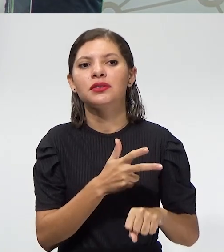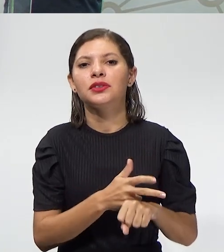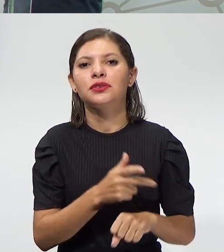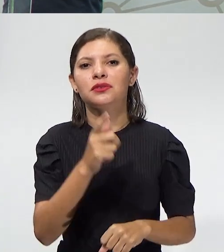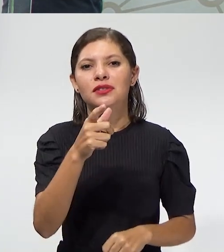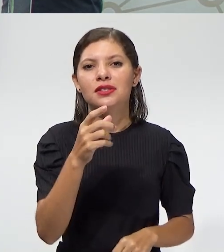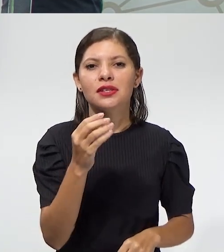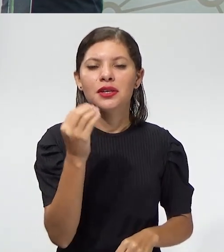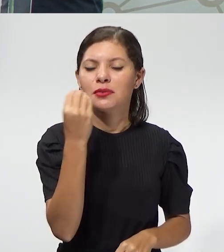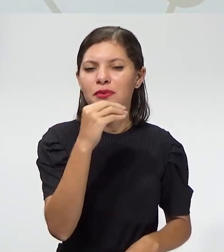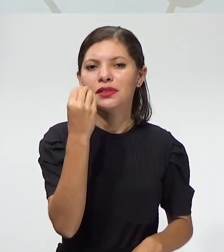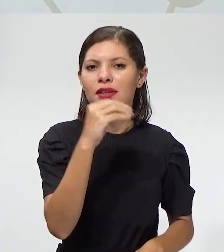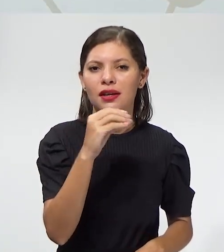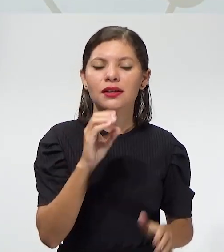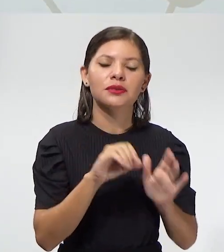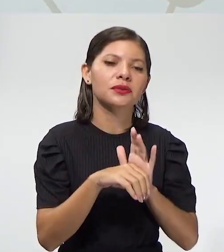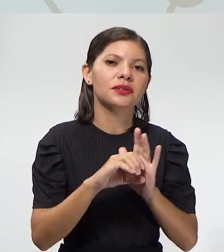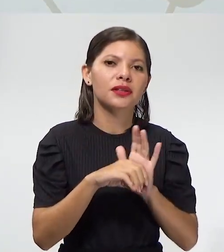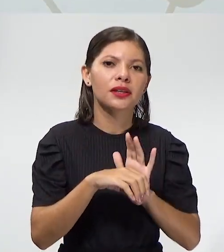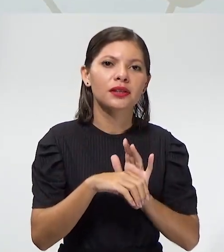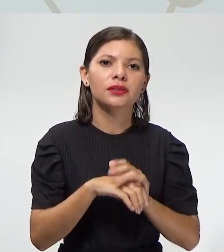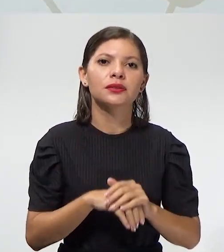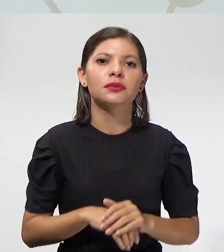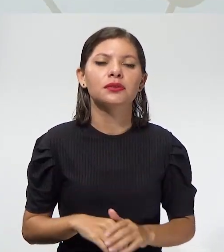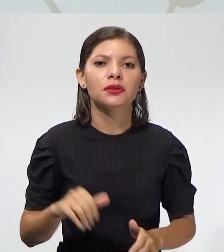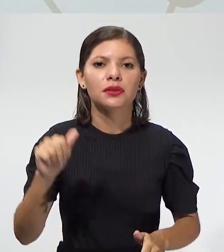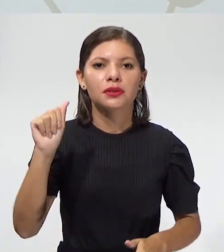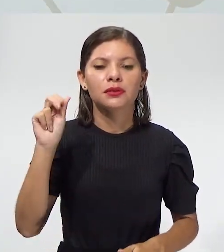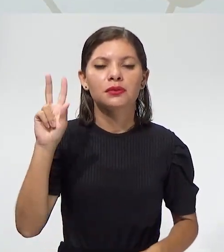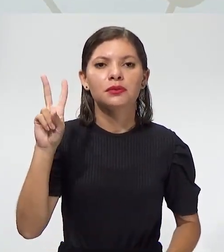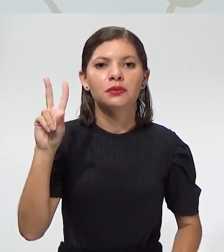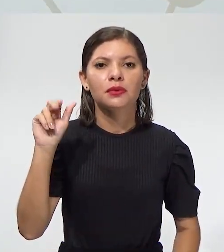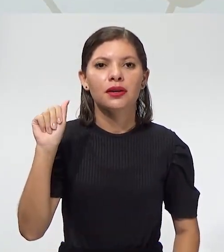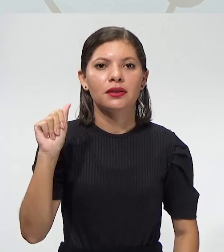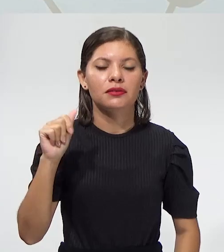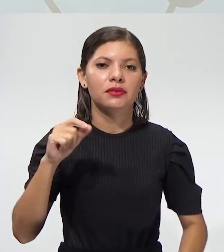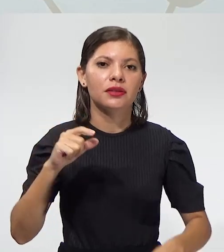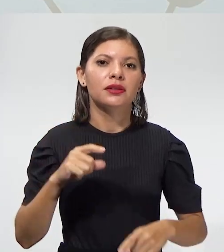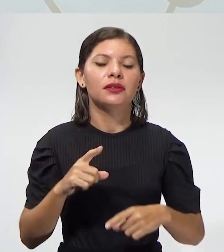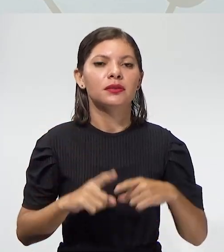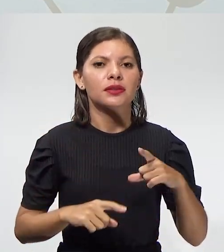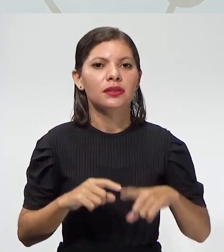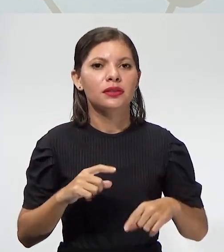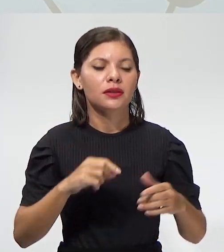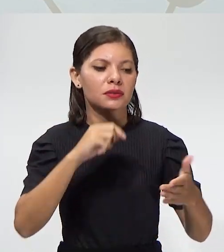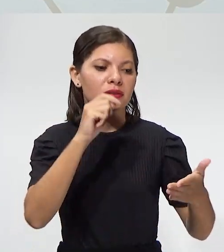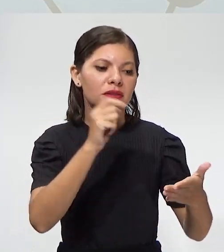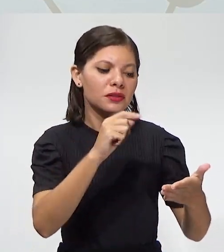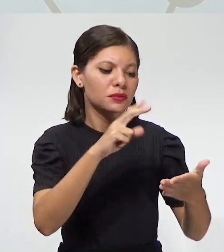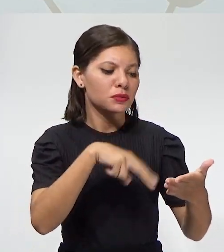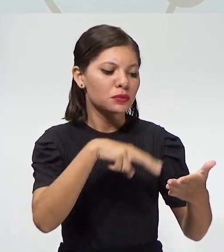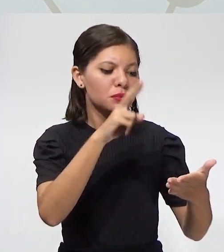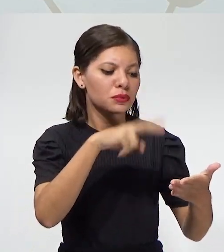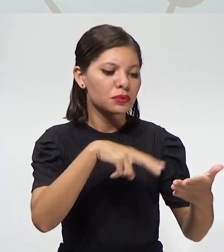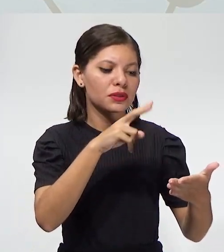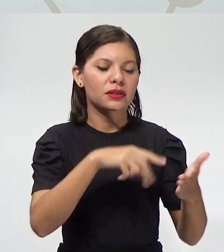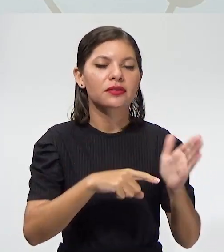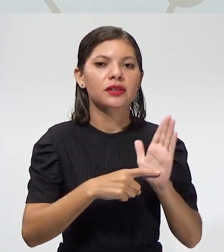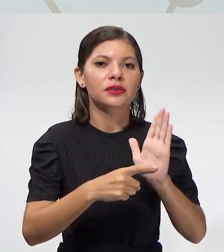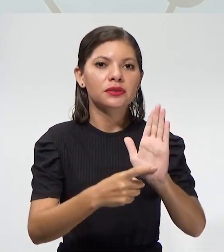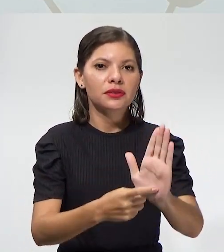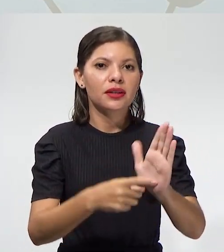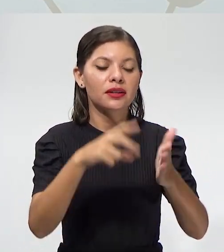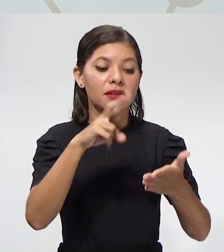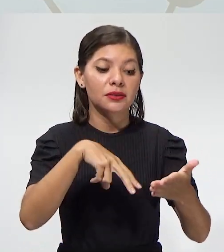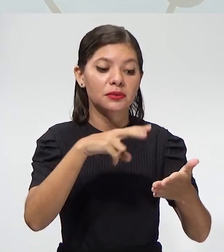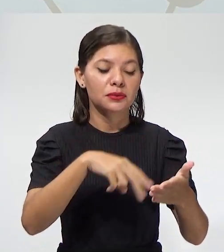ao final da nossa videoaula. Espero que você tenha aproveitado os conceitos. No AVA, a gente tem um material de leitura